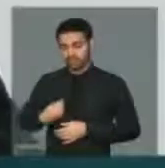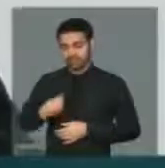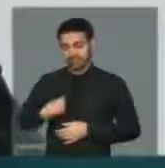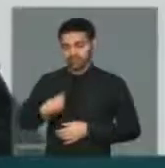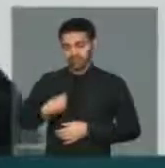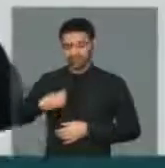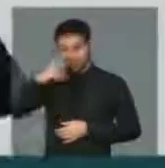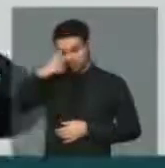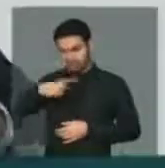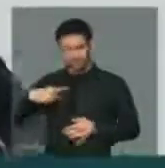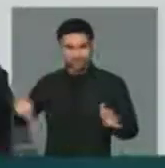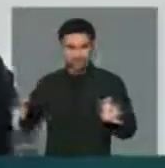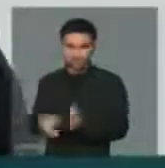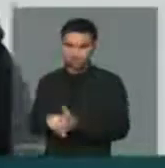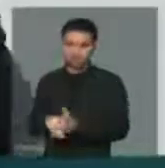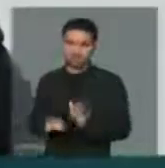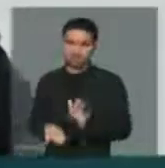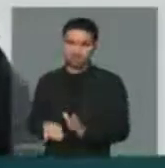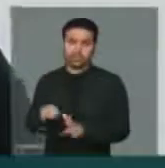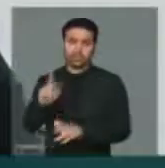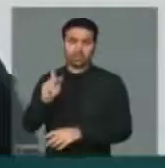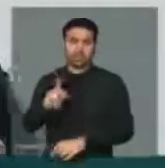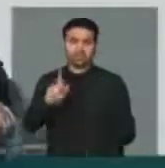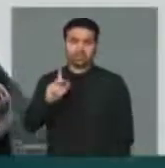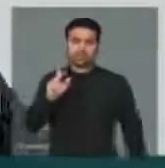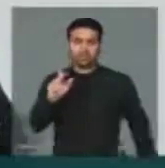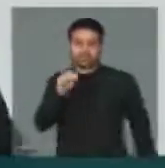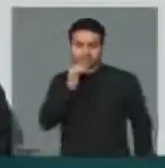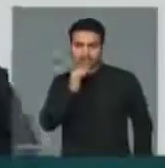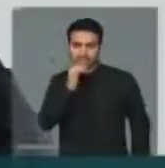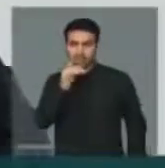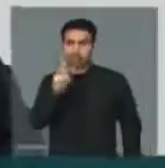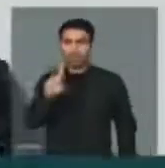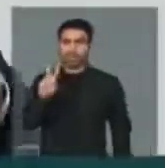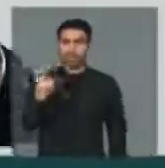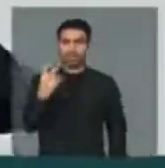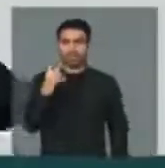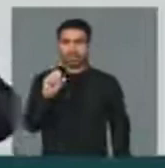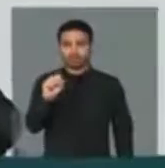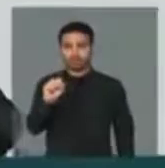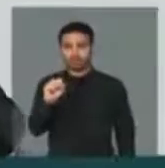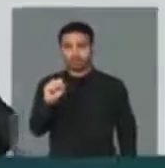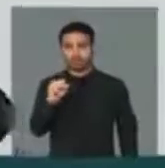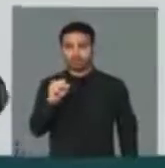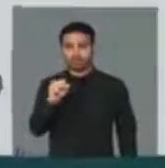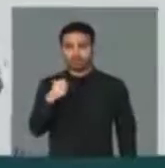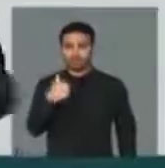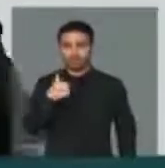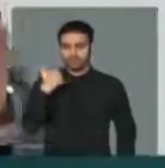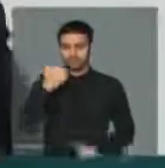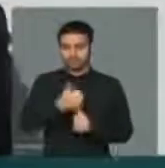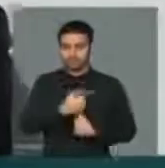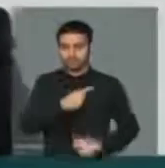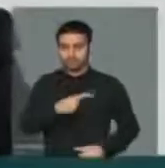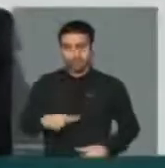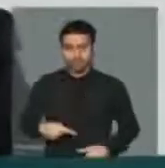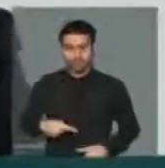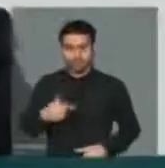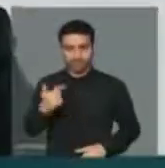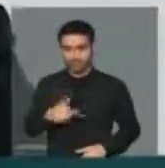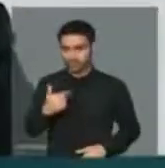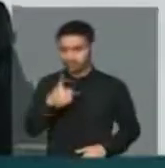como hoje, eu vou dar um exemplo do PHS. PHS, quando nós assumimos, não tinha nenhum deputado